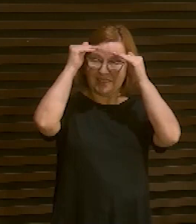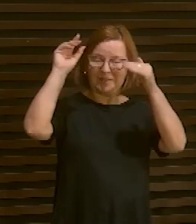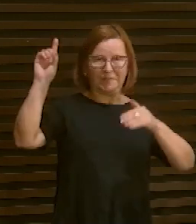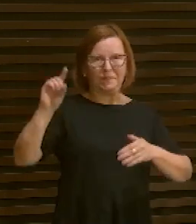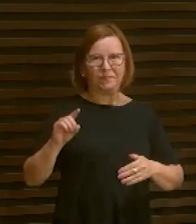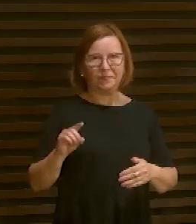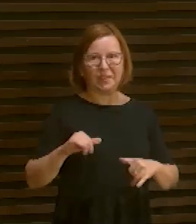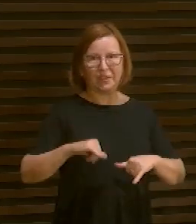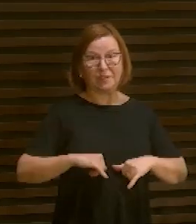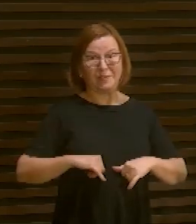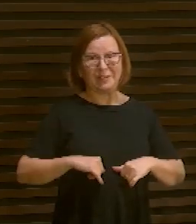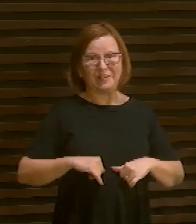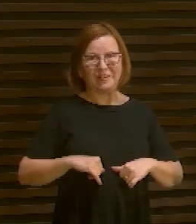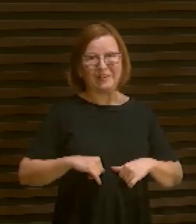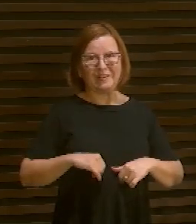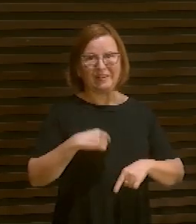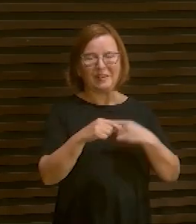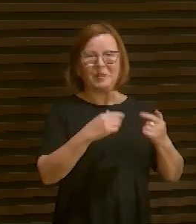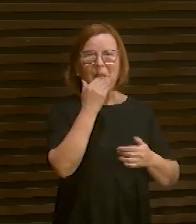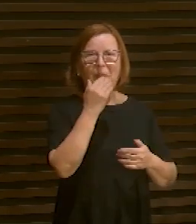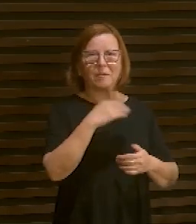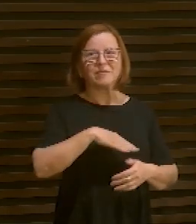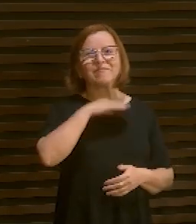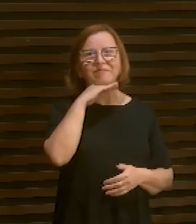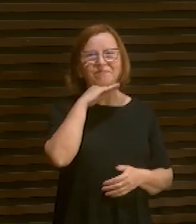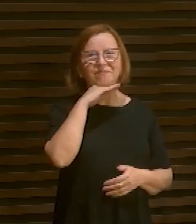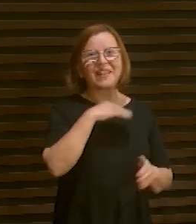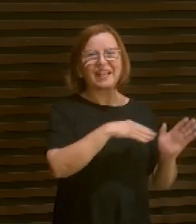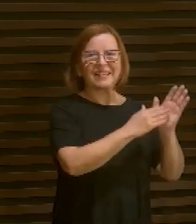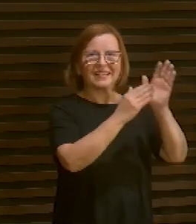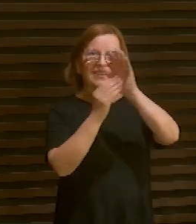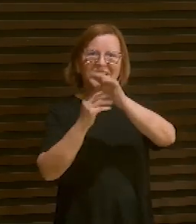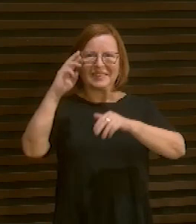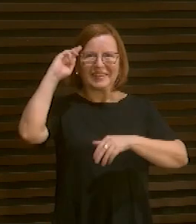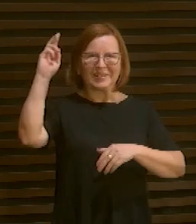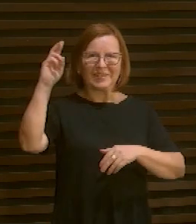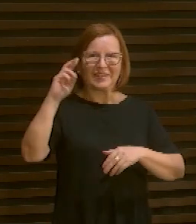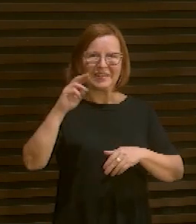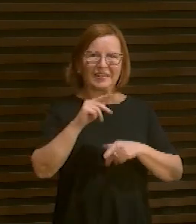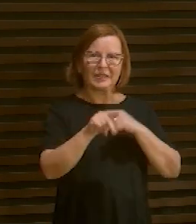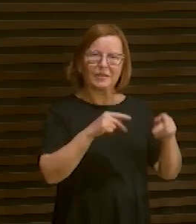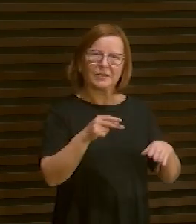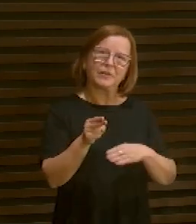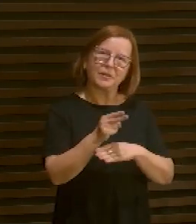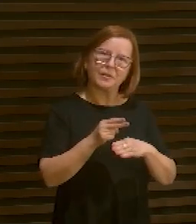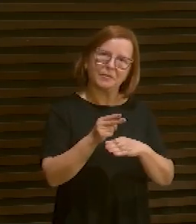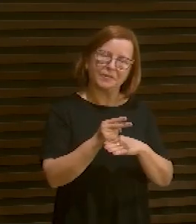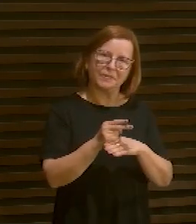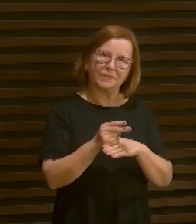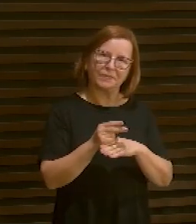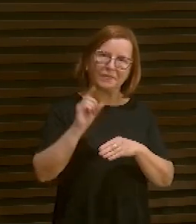Sofredores hão de comer e fartar-se. Louvarão o Senhor os que buscam, os que o